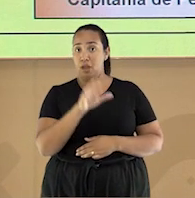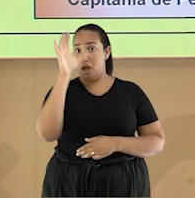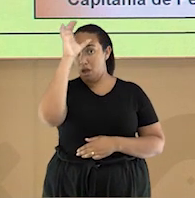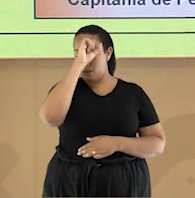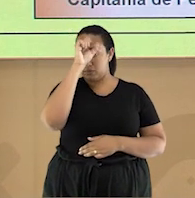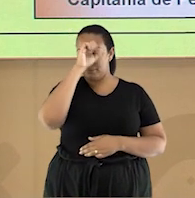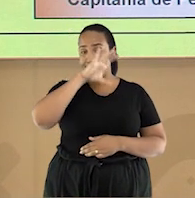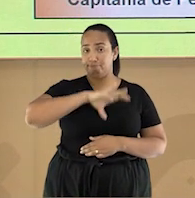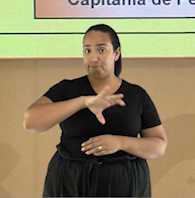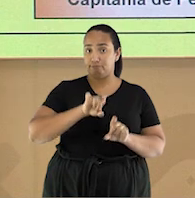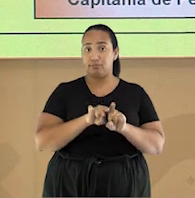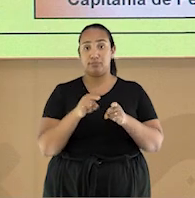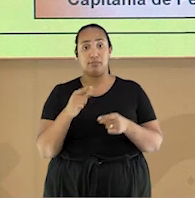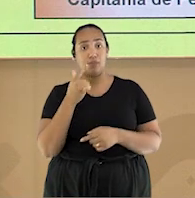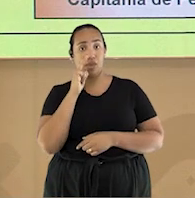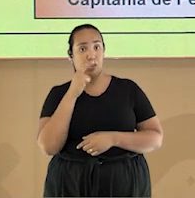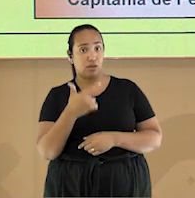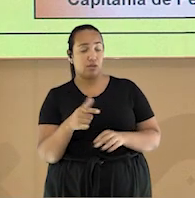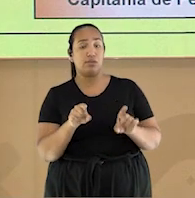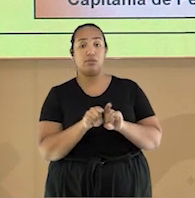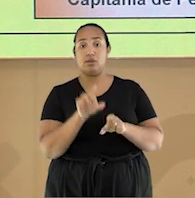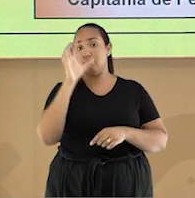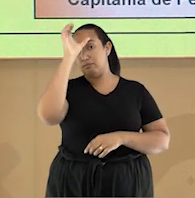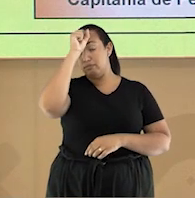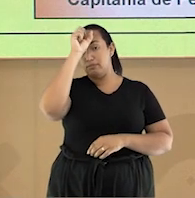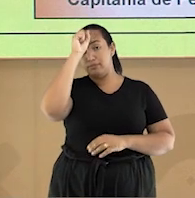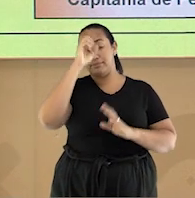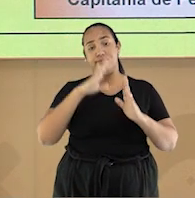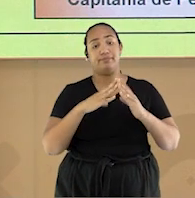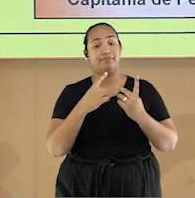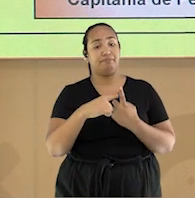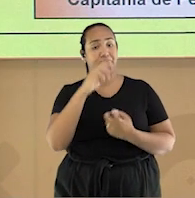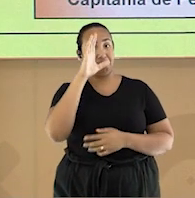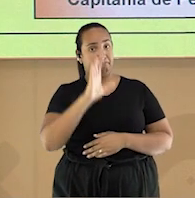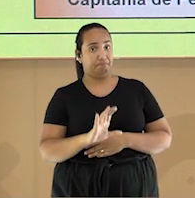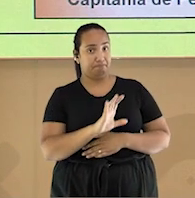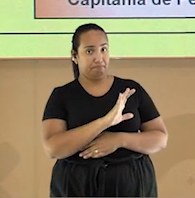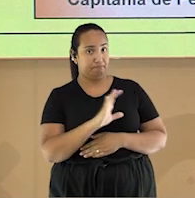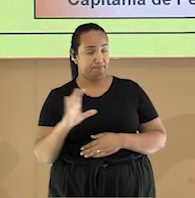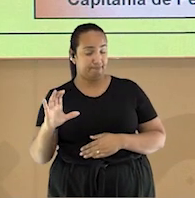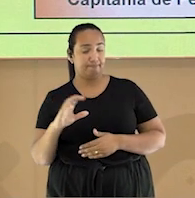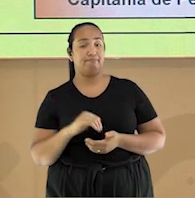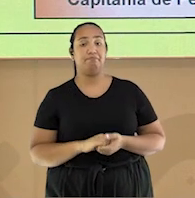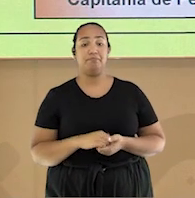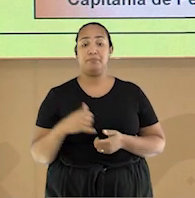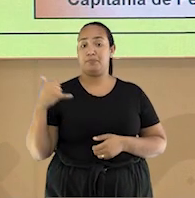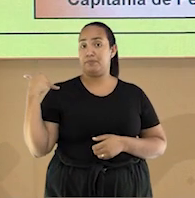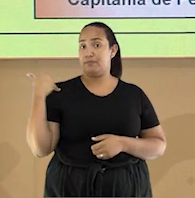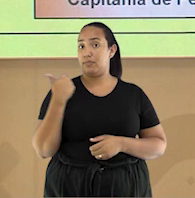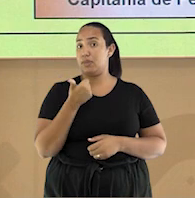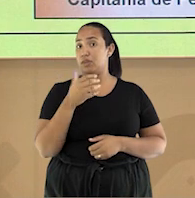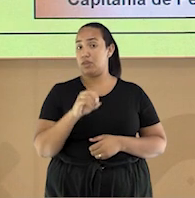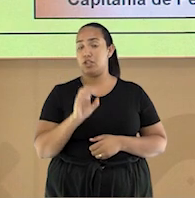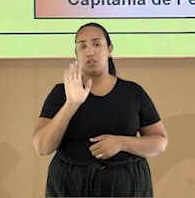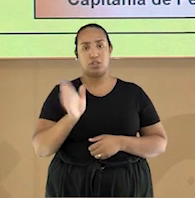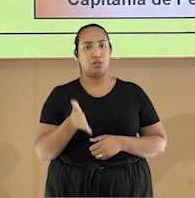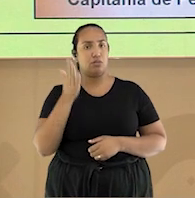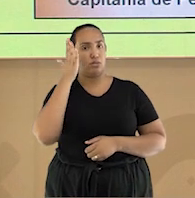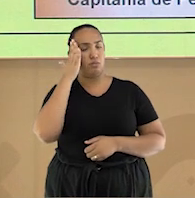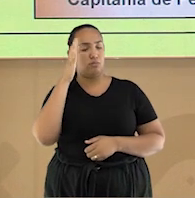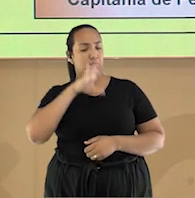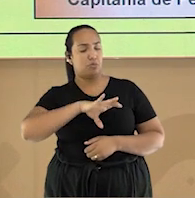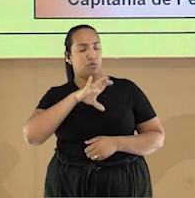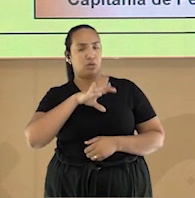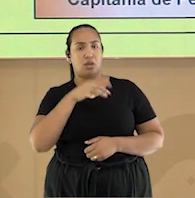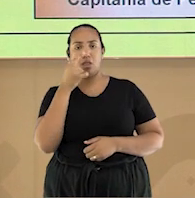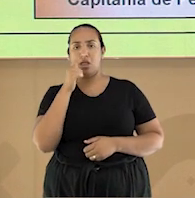latim, além do catecismo, para ser batizado na fé católica. Aos 10 anos de idade, já era fluente em português e